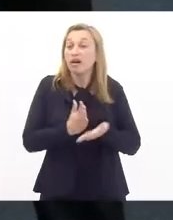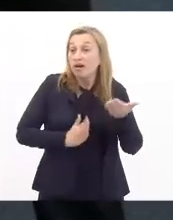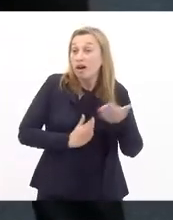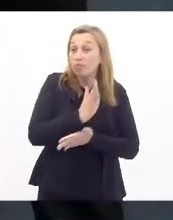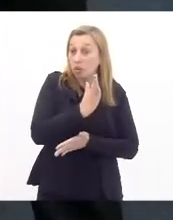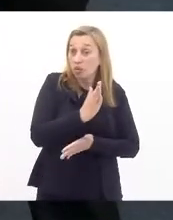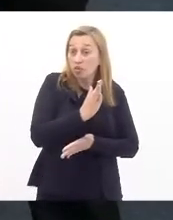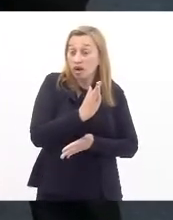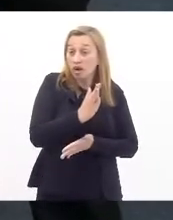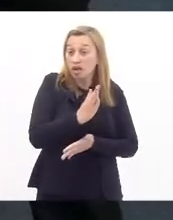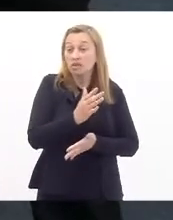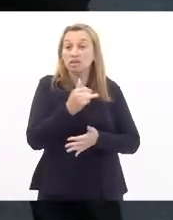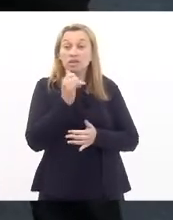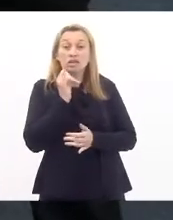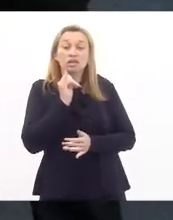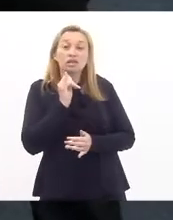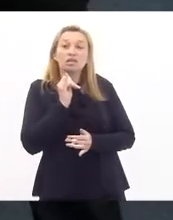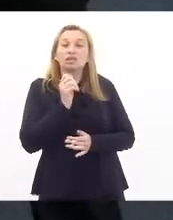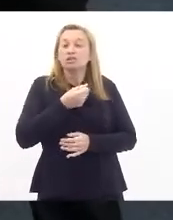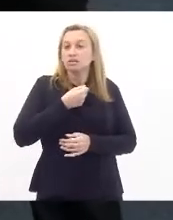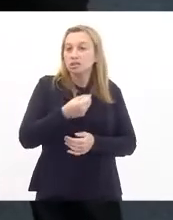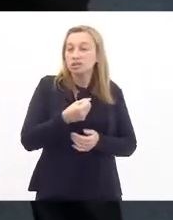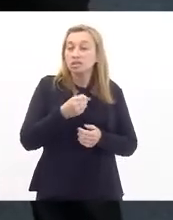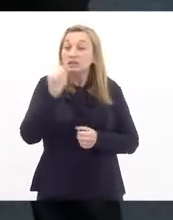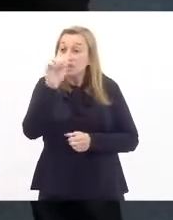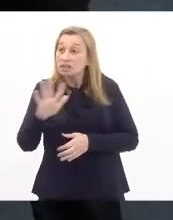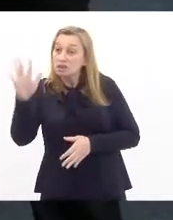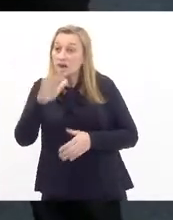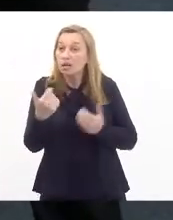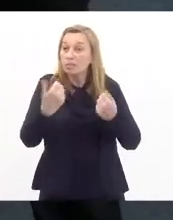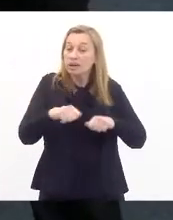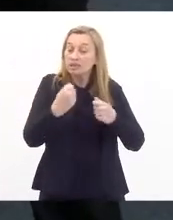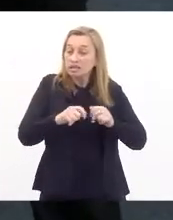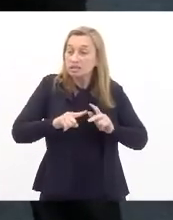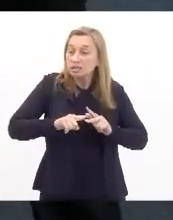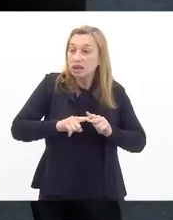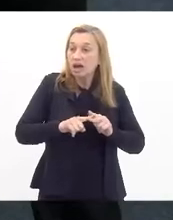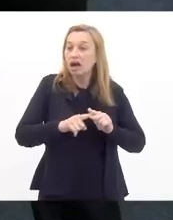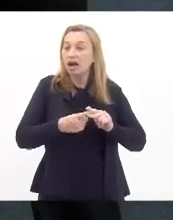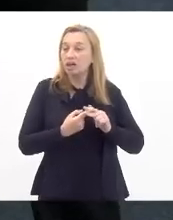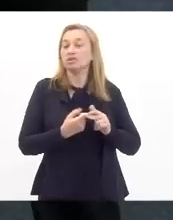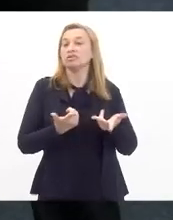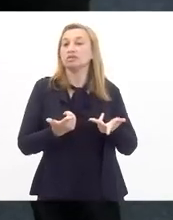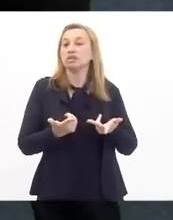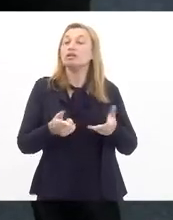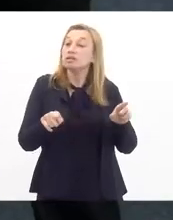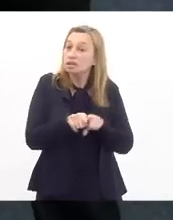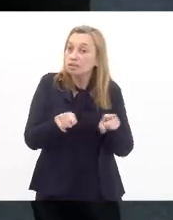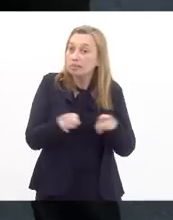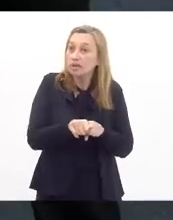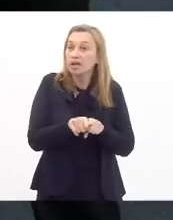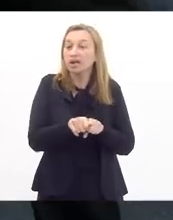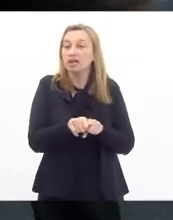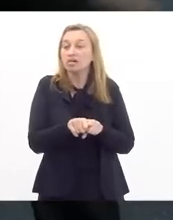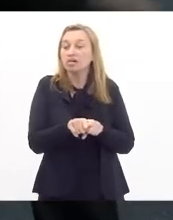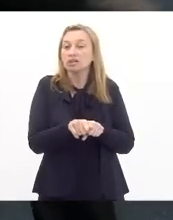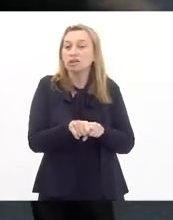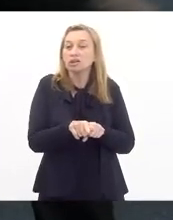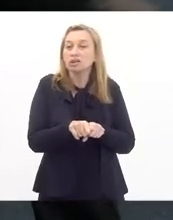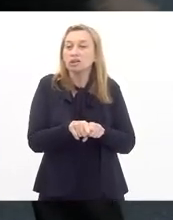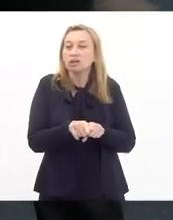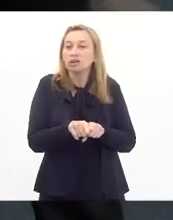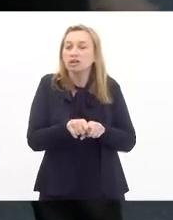aprovada e prevista no âmbito nacional e que ela precisa ser estado humanizada no entanto também a estadualização